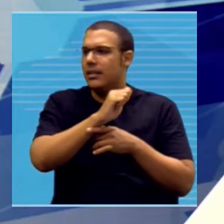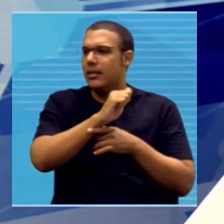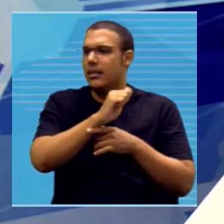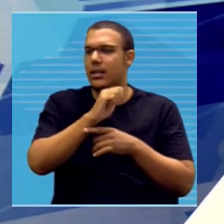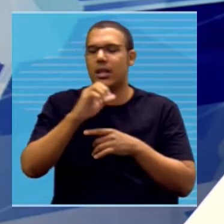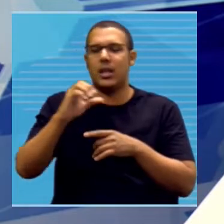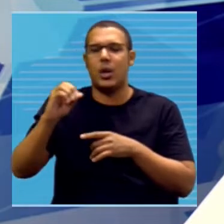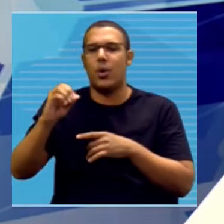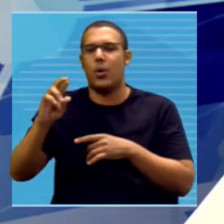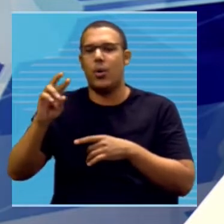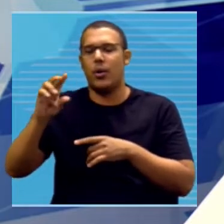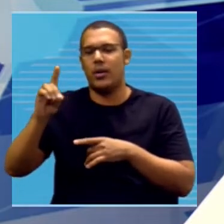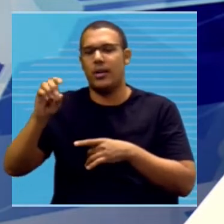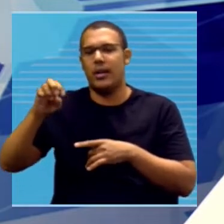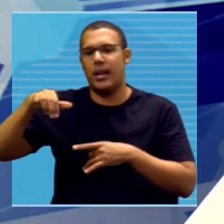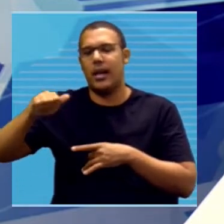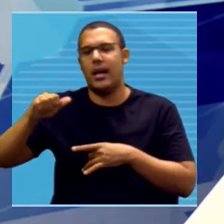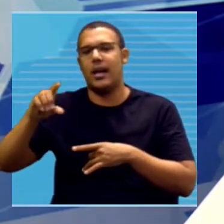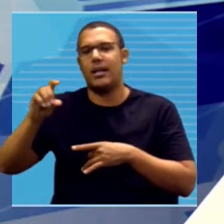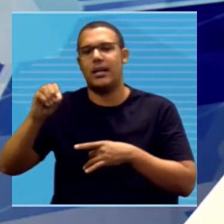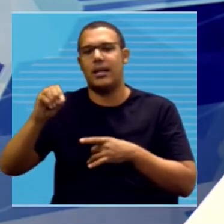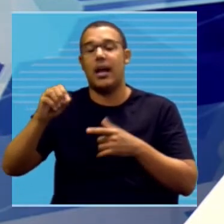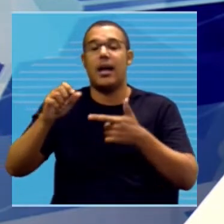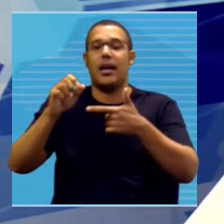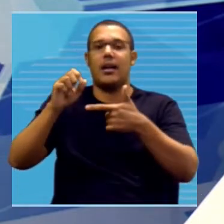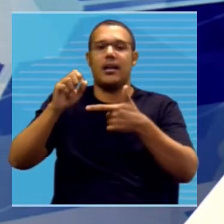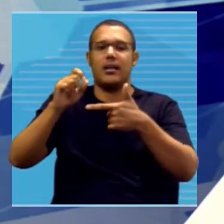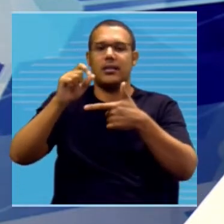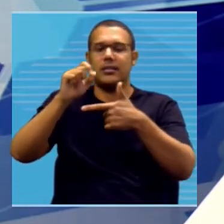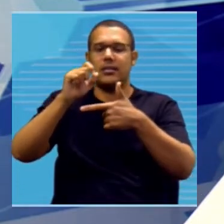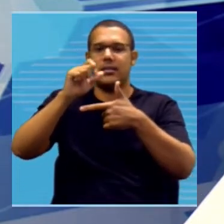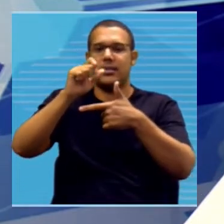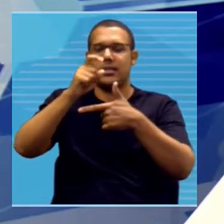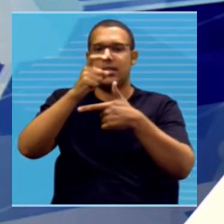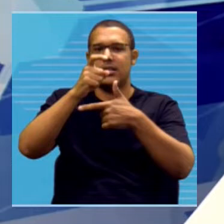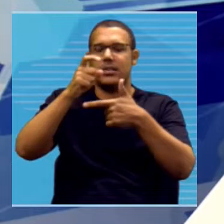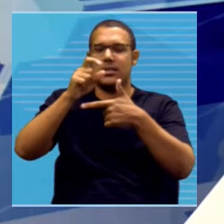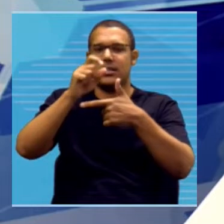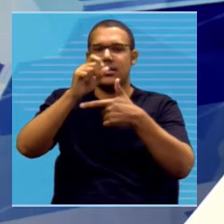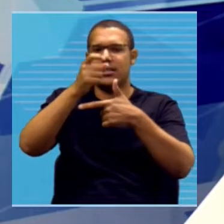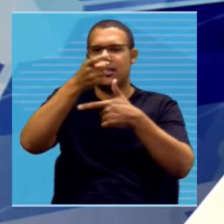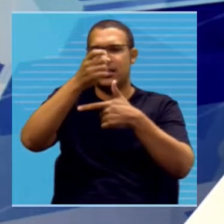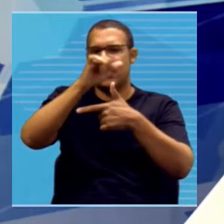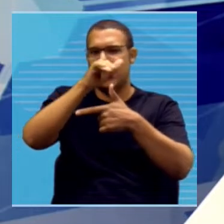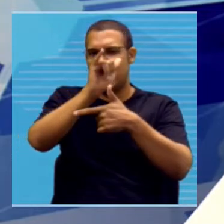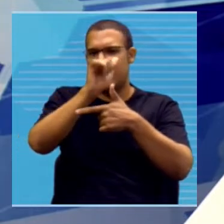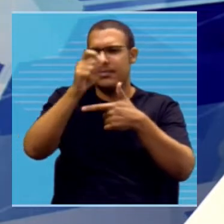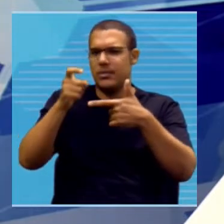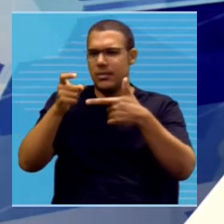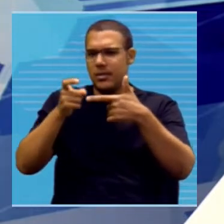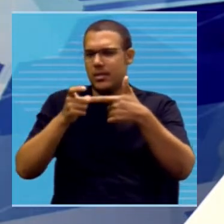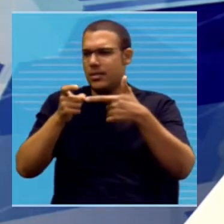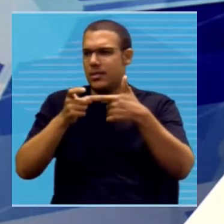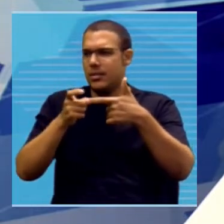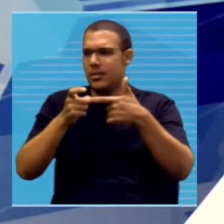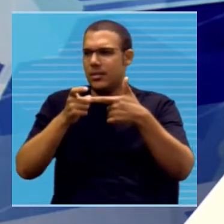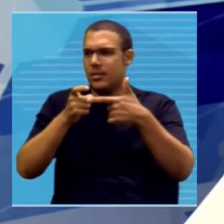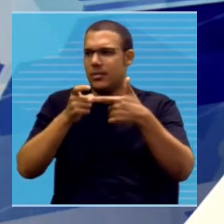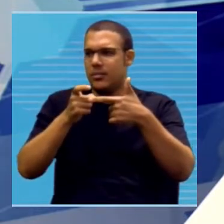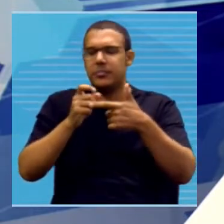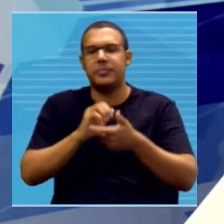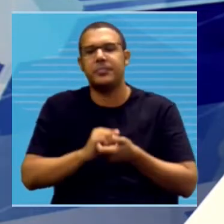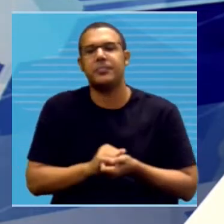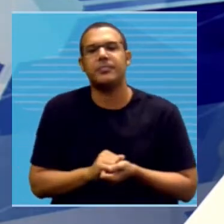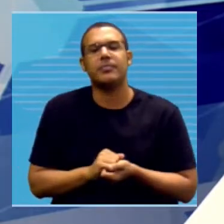espera aí professor abscissa eixo X ordenada eixo Y então se nós temos um ponto da abscissa um